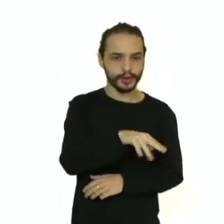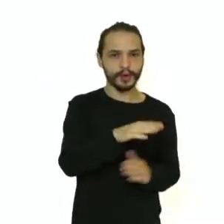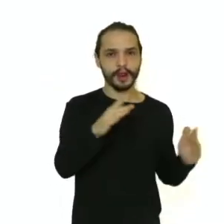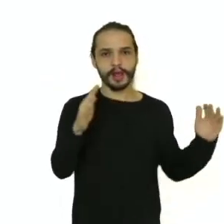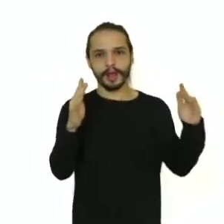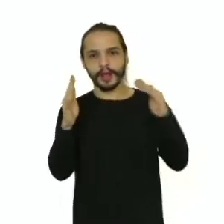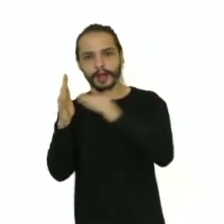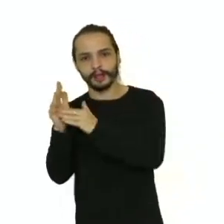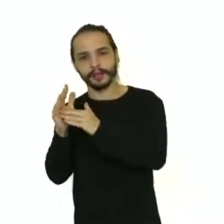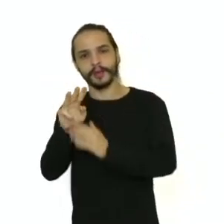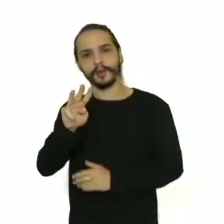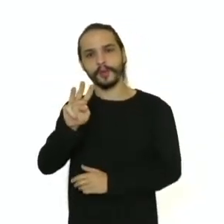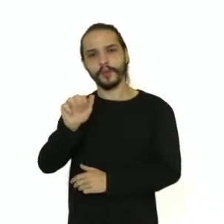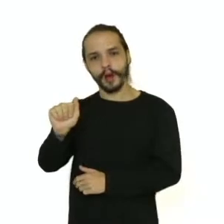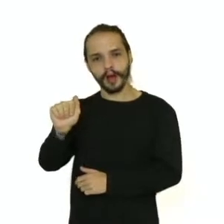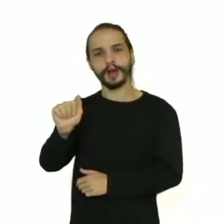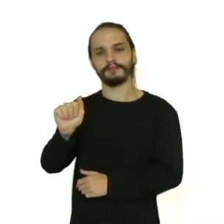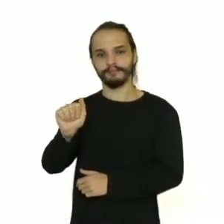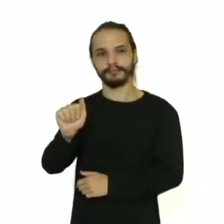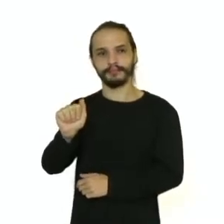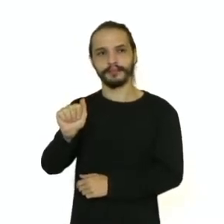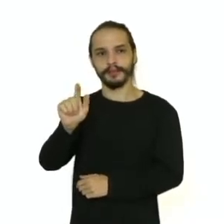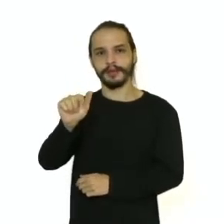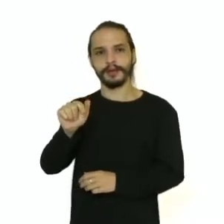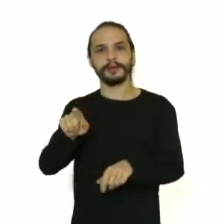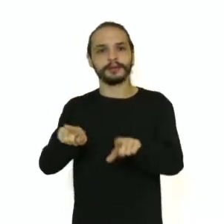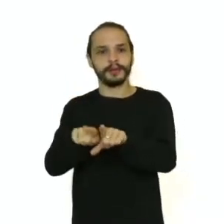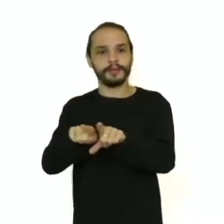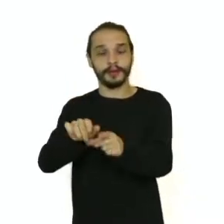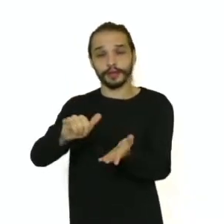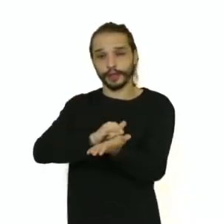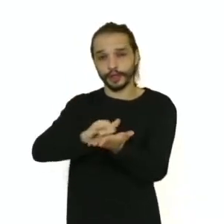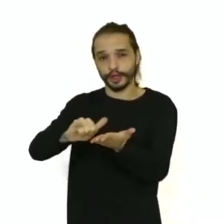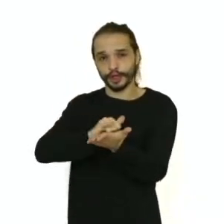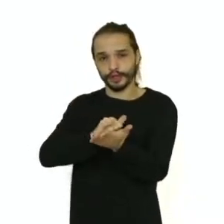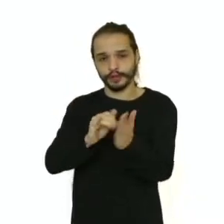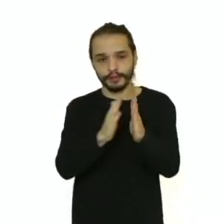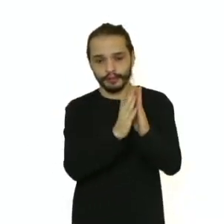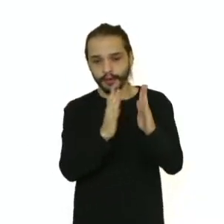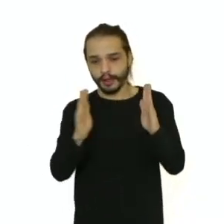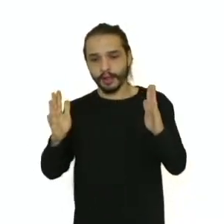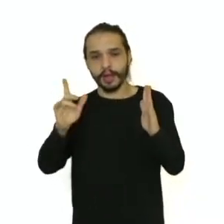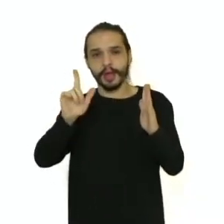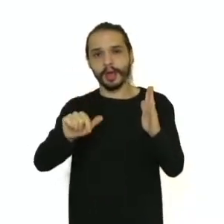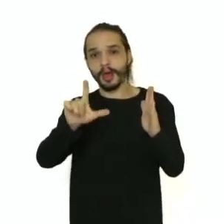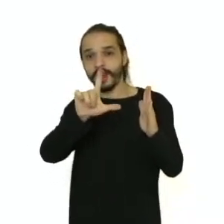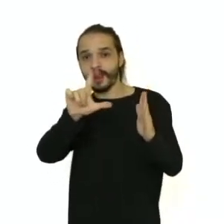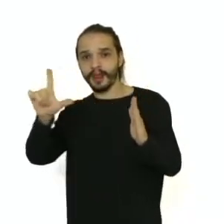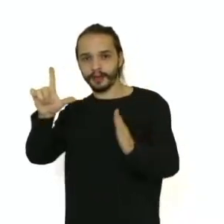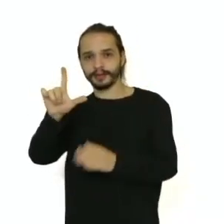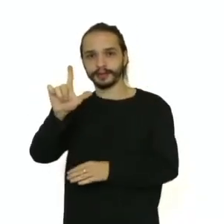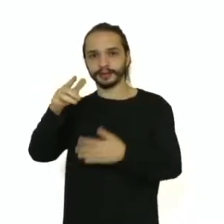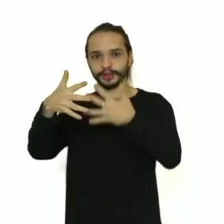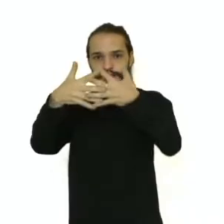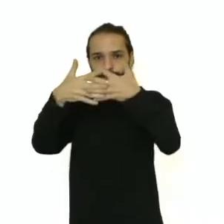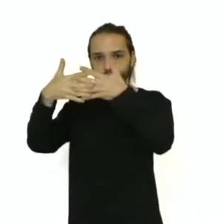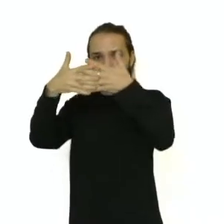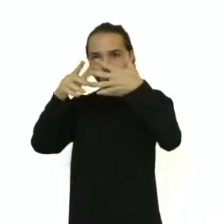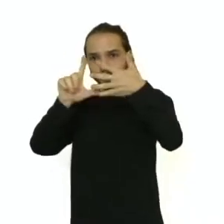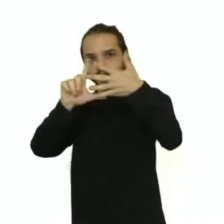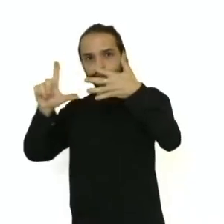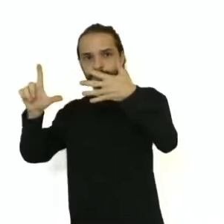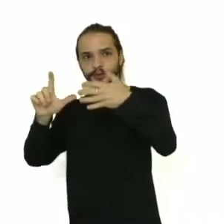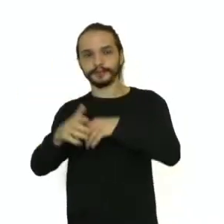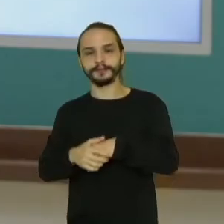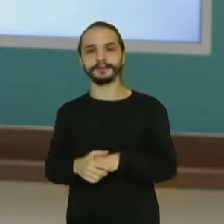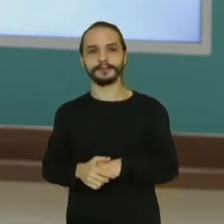as grandes indústrias do lado leste dos Estados Unidos. E também temos o lado esquerdo dos Estados